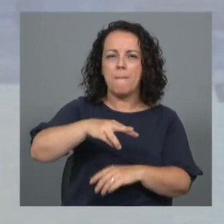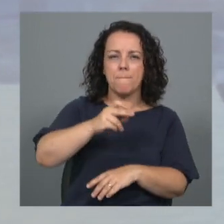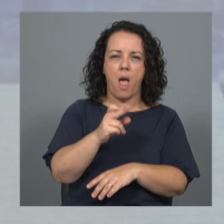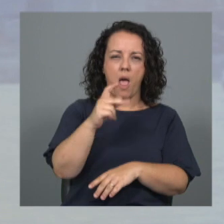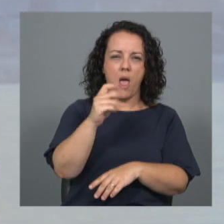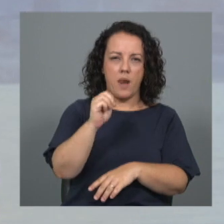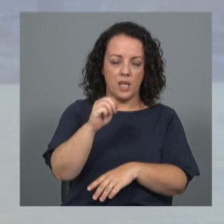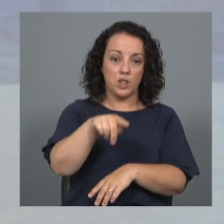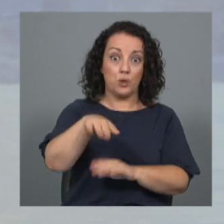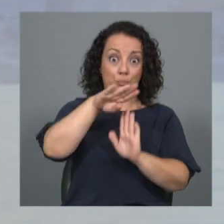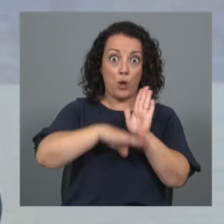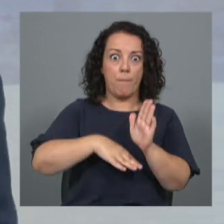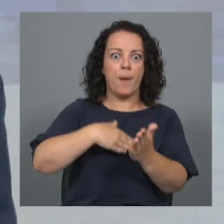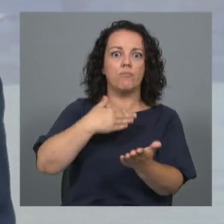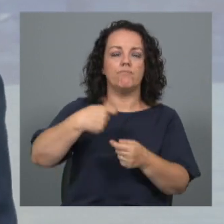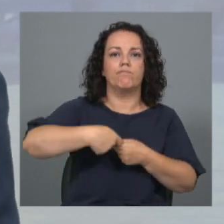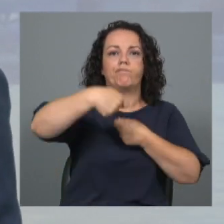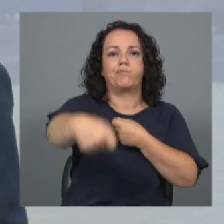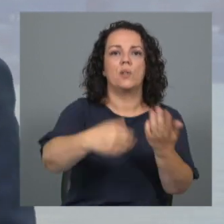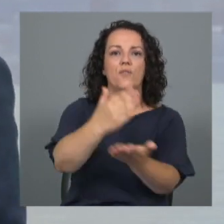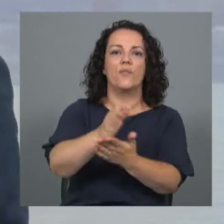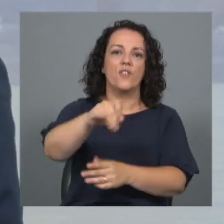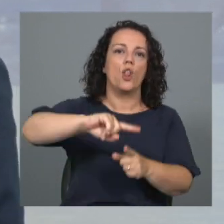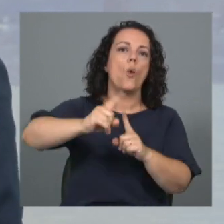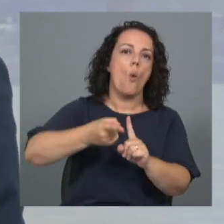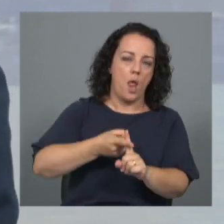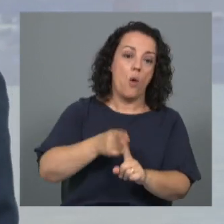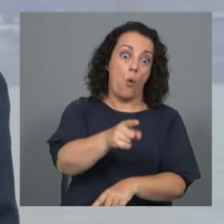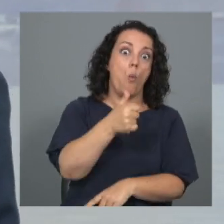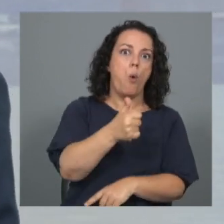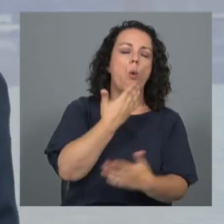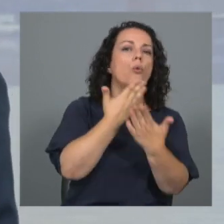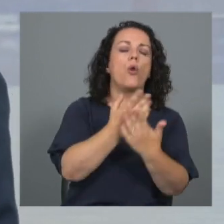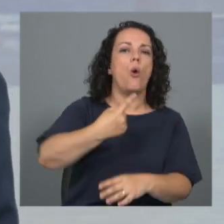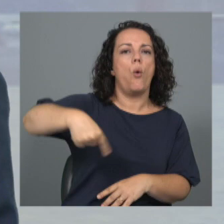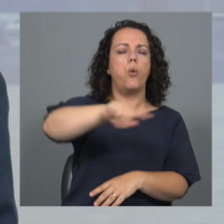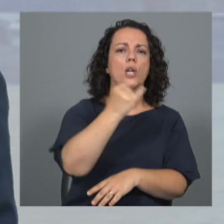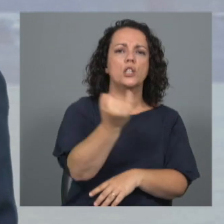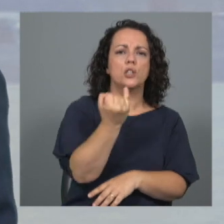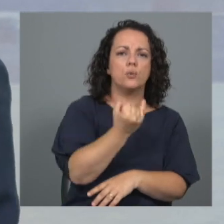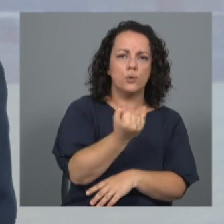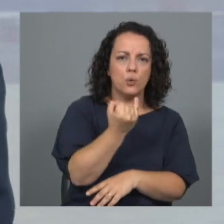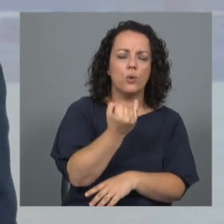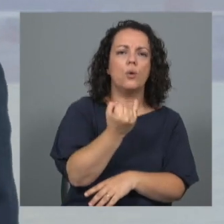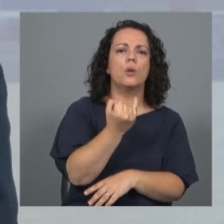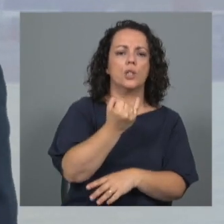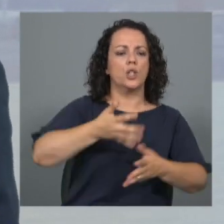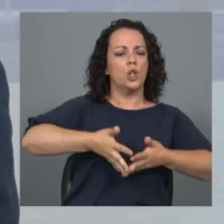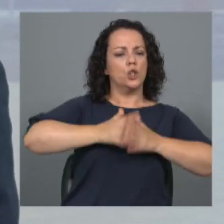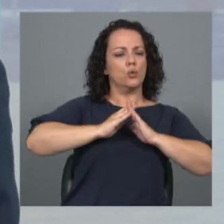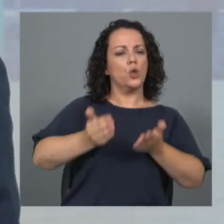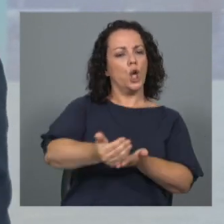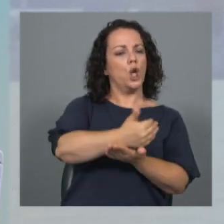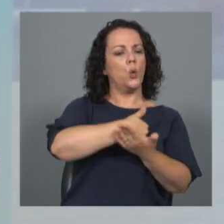e isso tem sido muito bom para as organizações, porque têm conseguido manter a sua estrutura de recursos